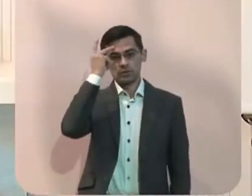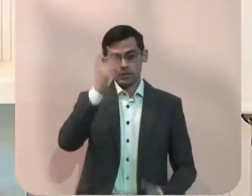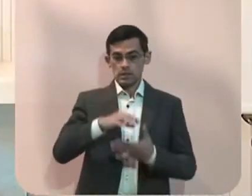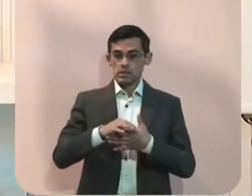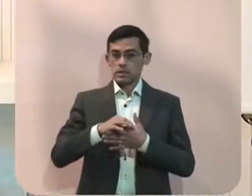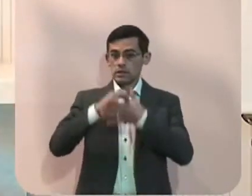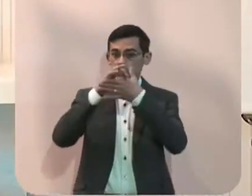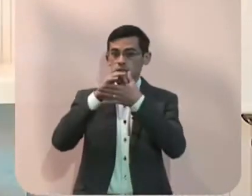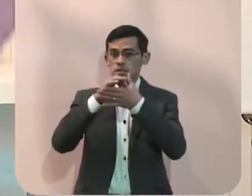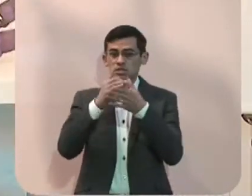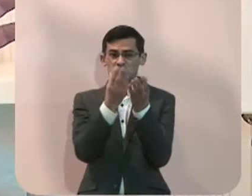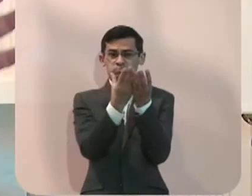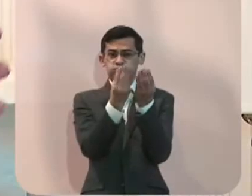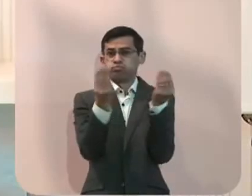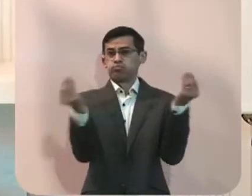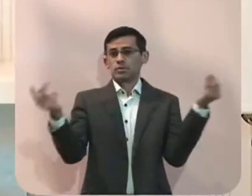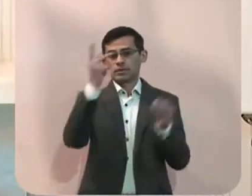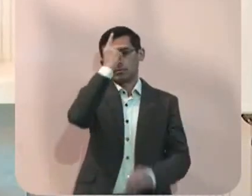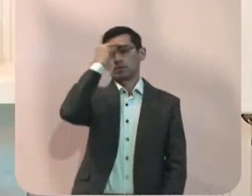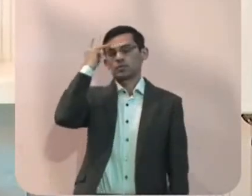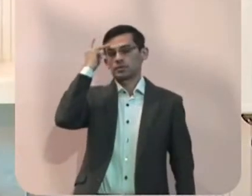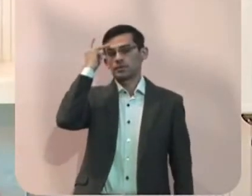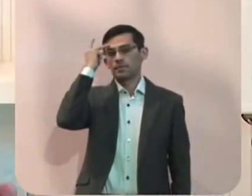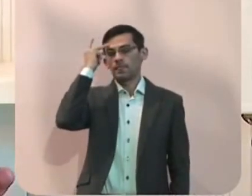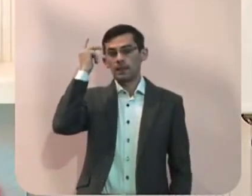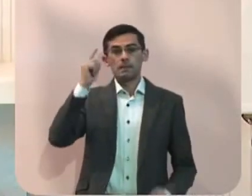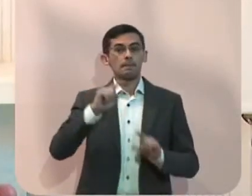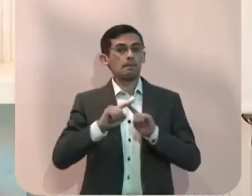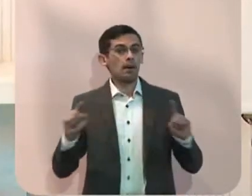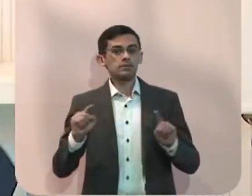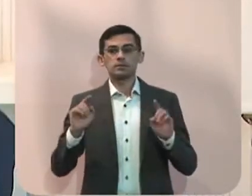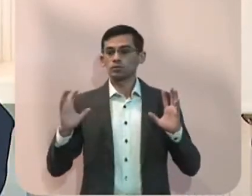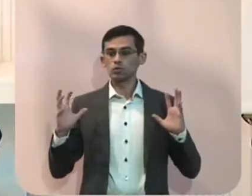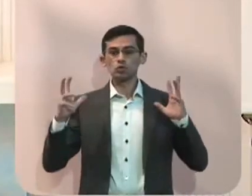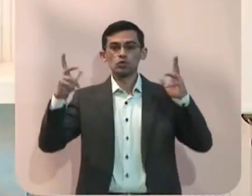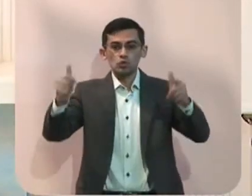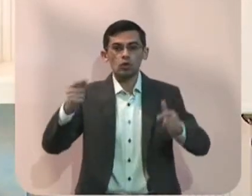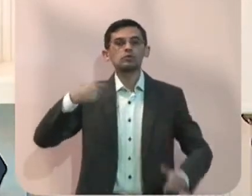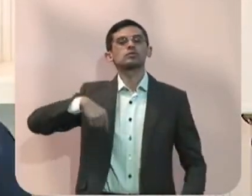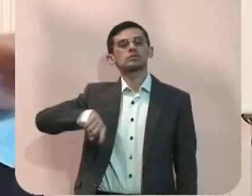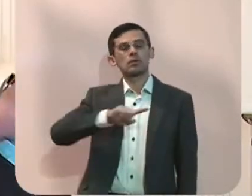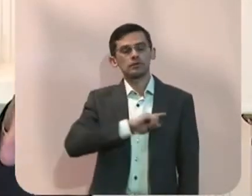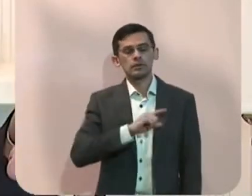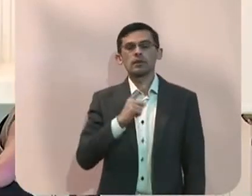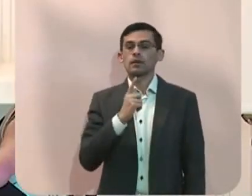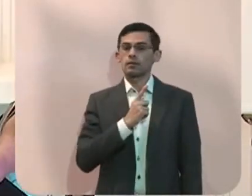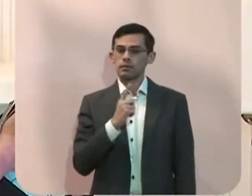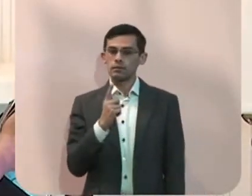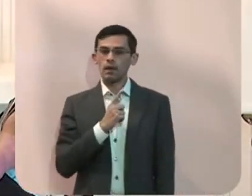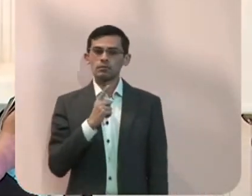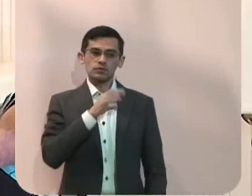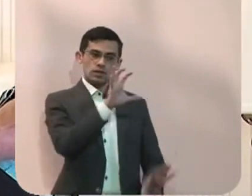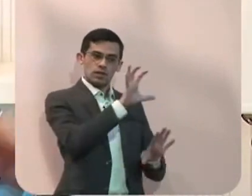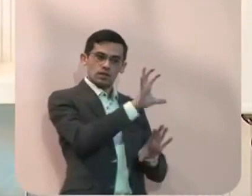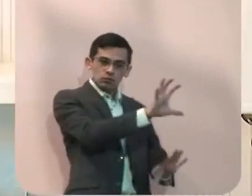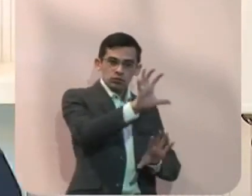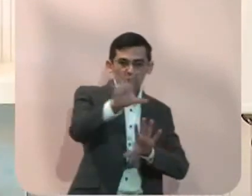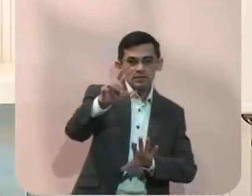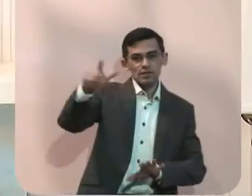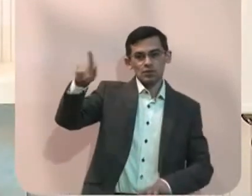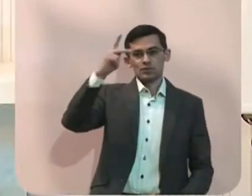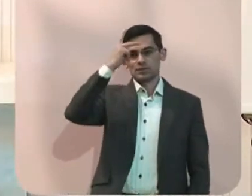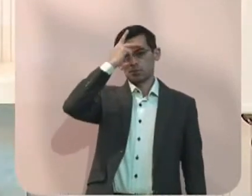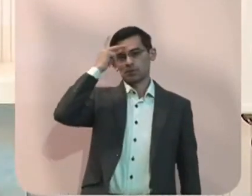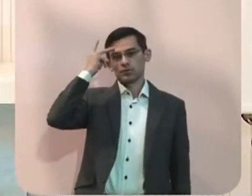líderes de multidões, mas todos nós temos um raio de influência e liderança.